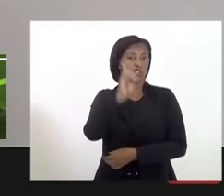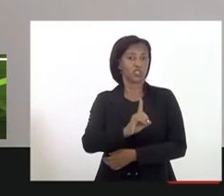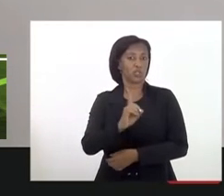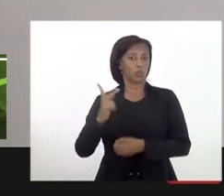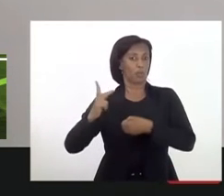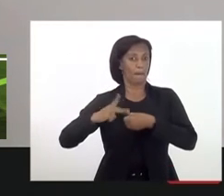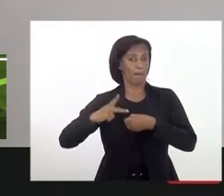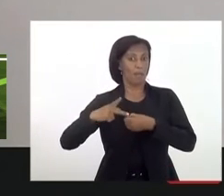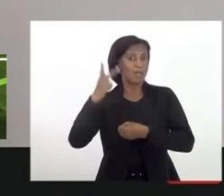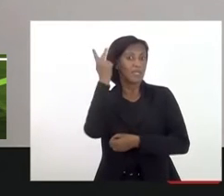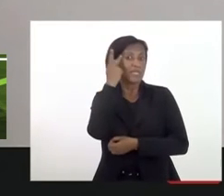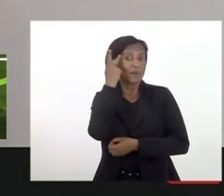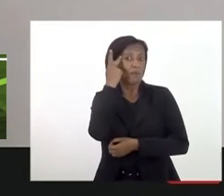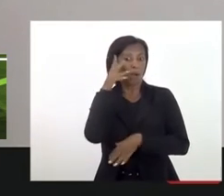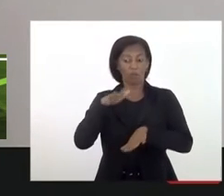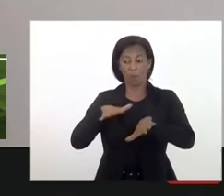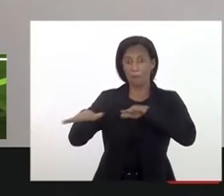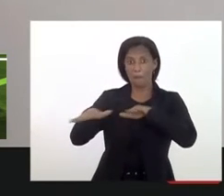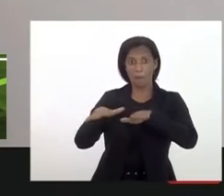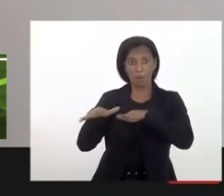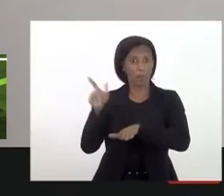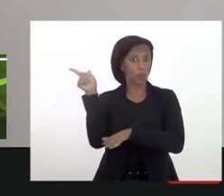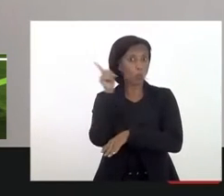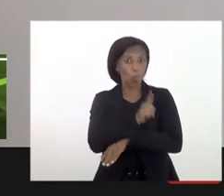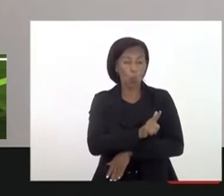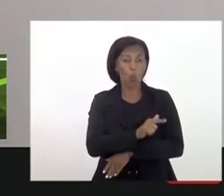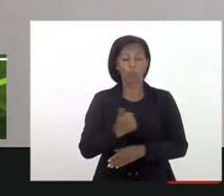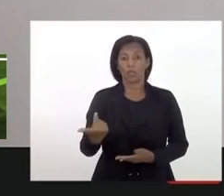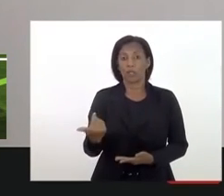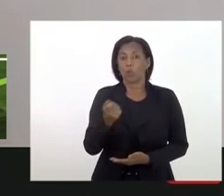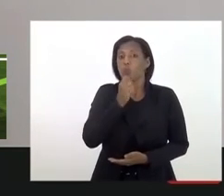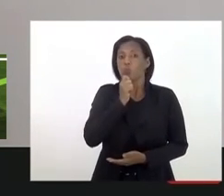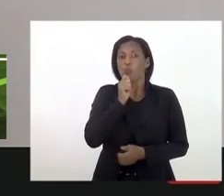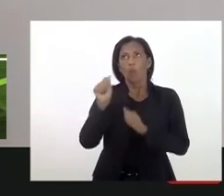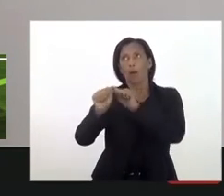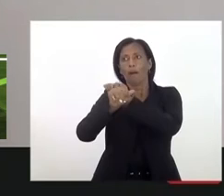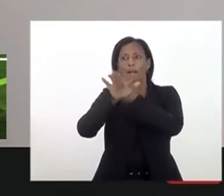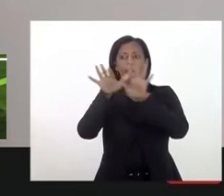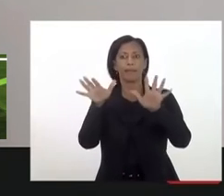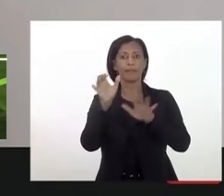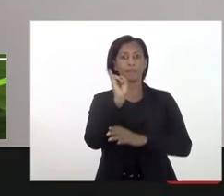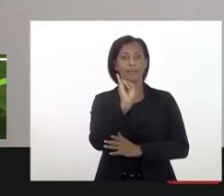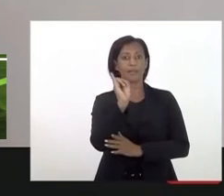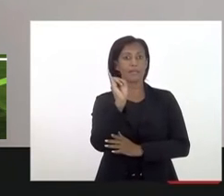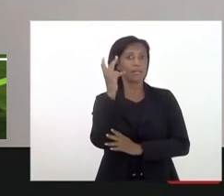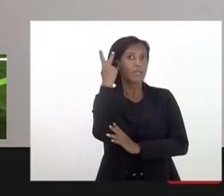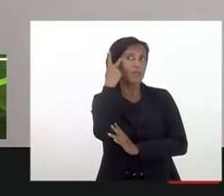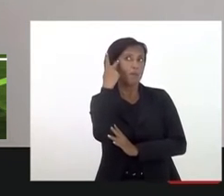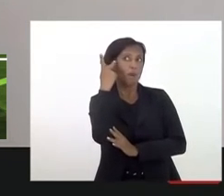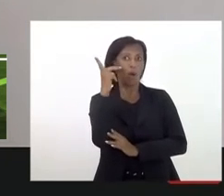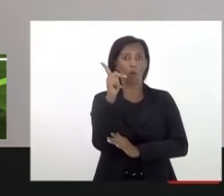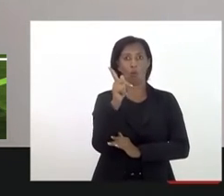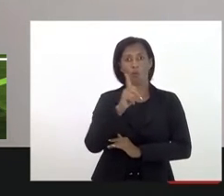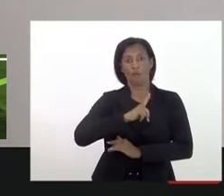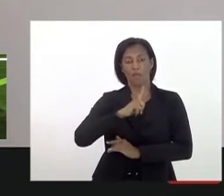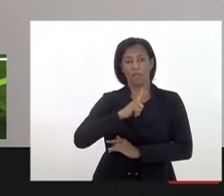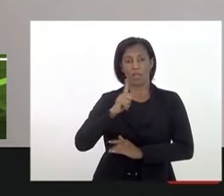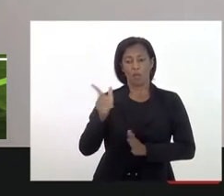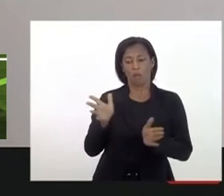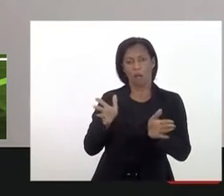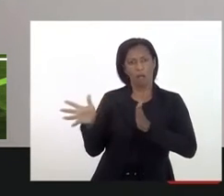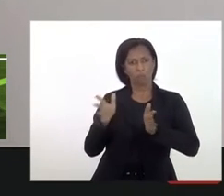movimento e levou. Então, nós não temos clareza, Sérgio, que São Paulo terá a seu favor a sua articulação